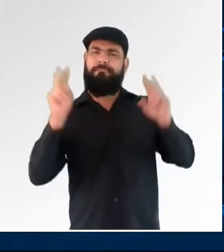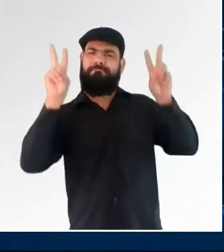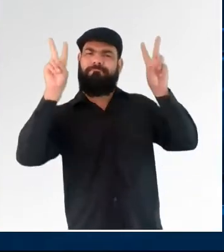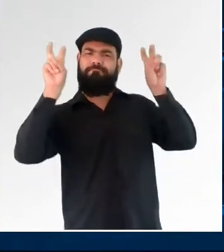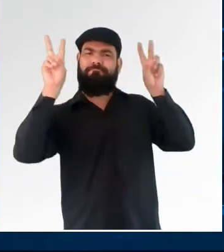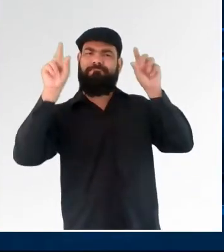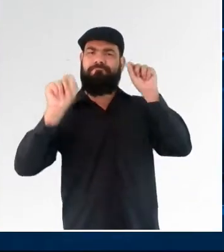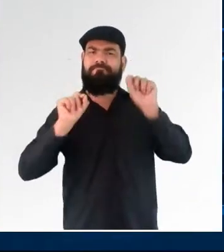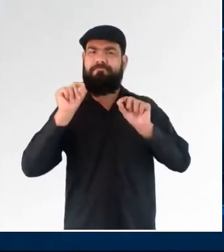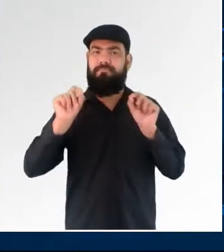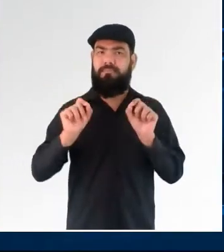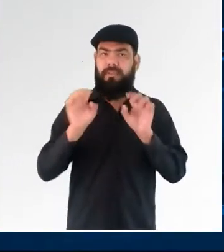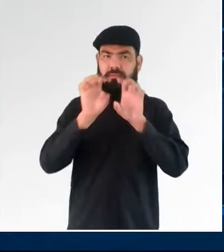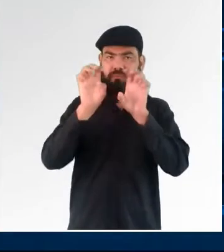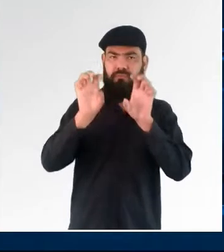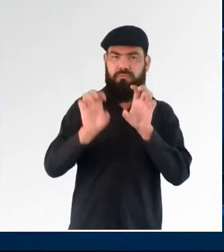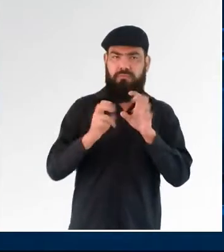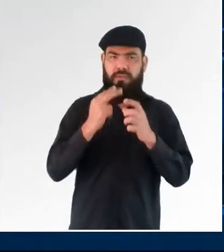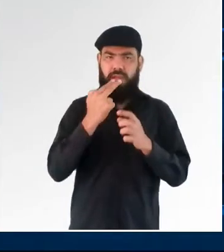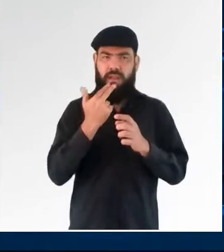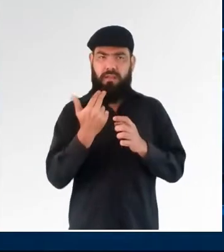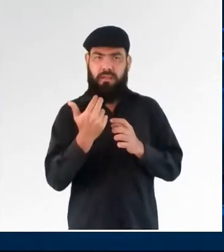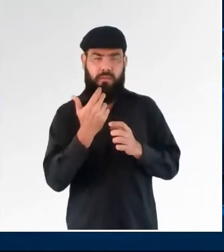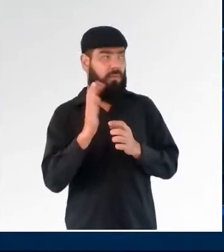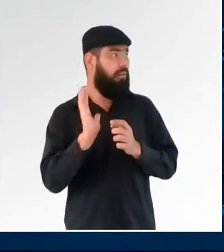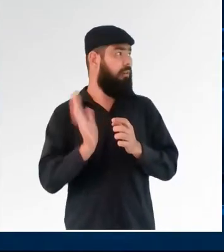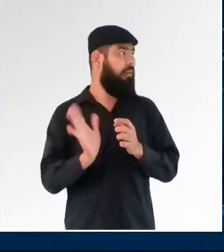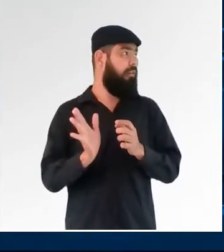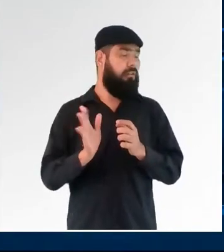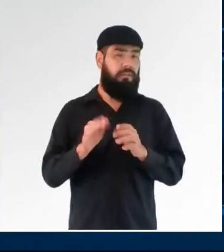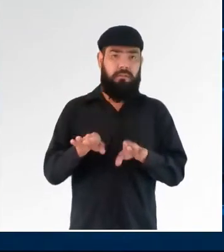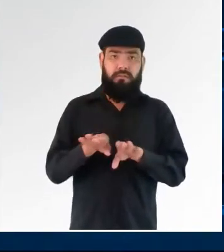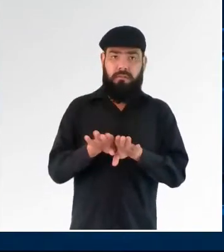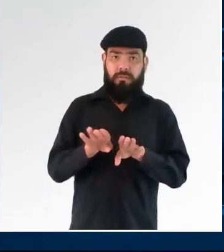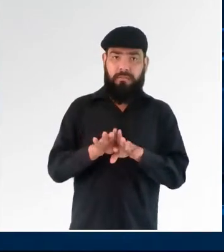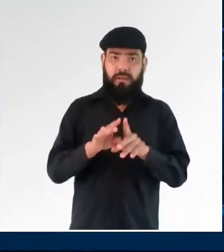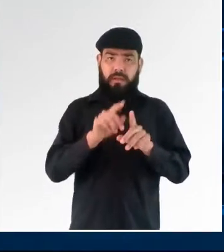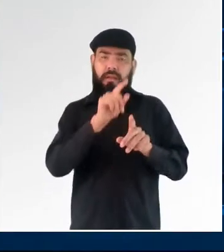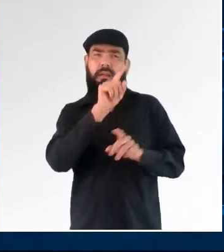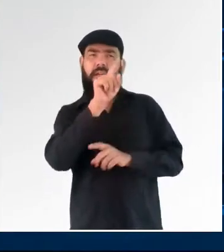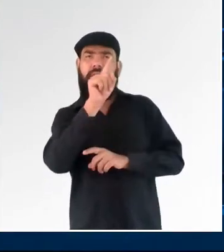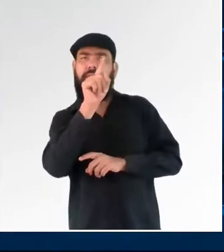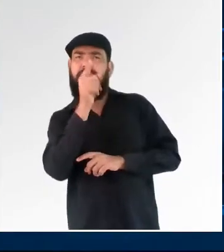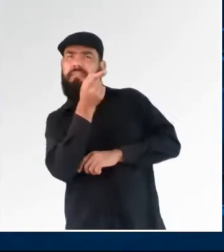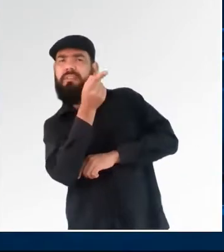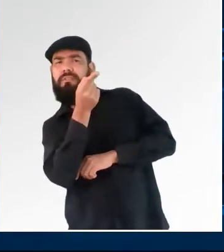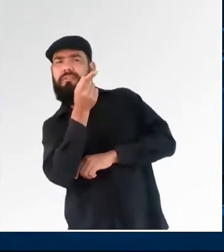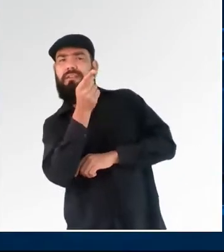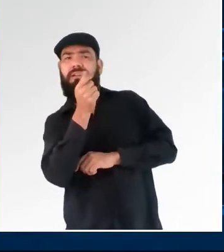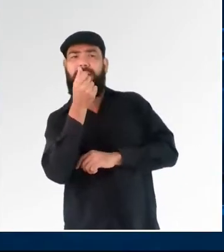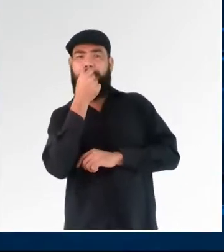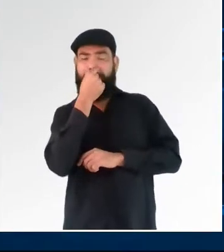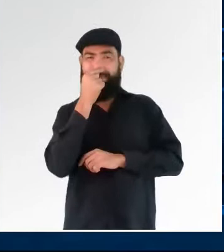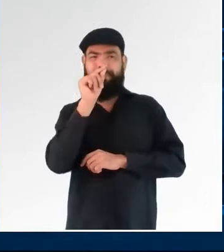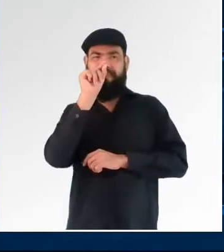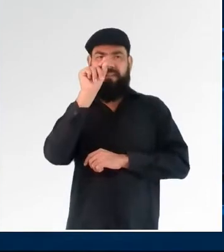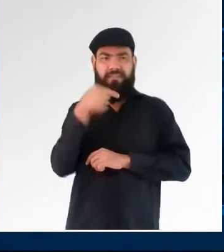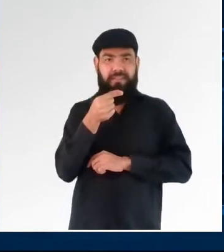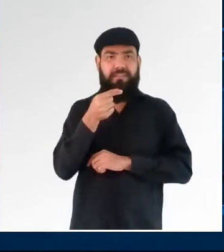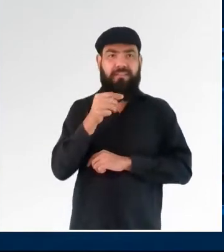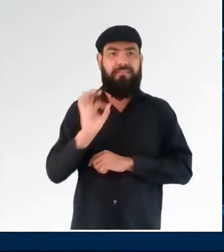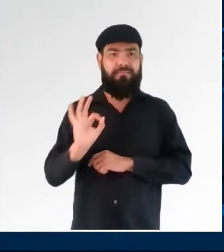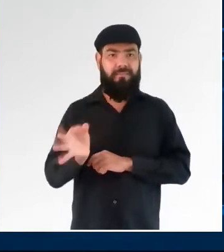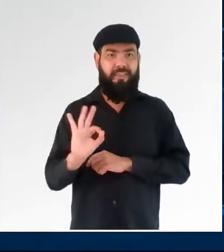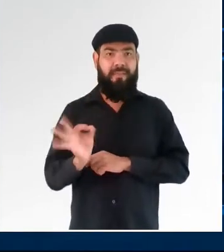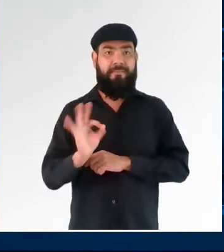da língua, falamos sobre vírgulas, não é isso? Falamos sobre vírgula exatamente. Então falamos aí